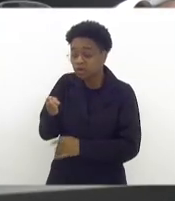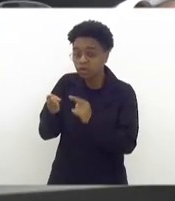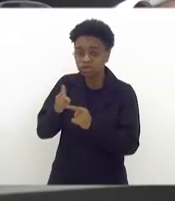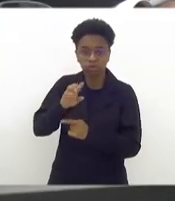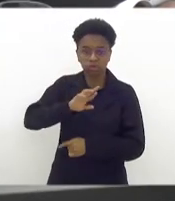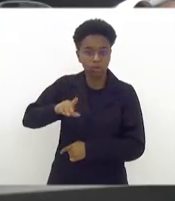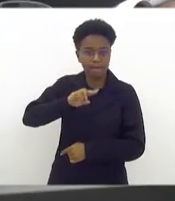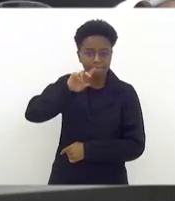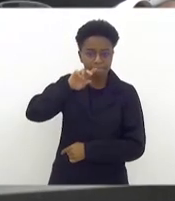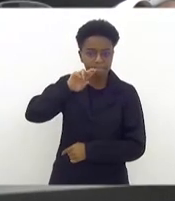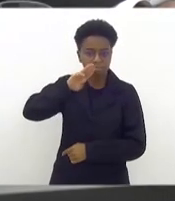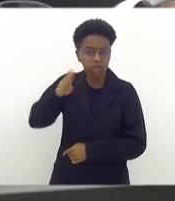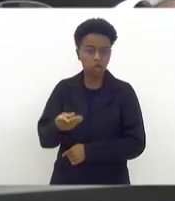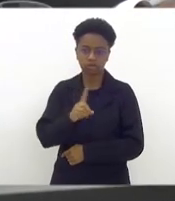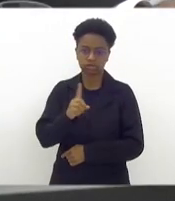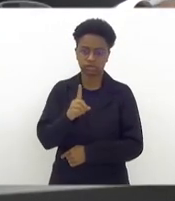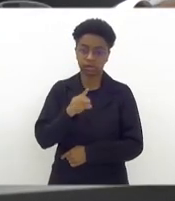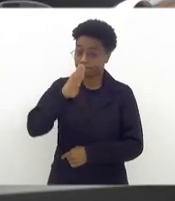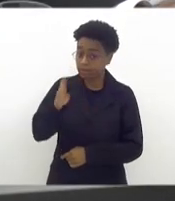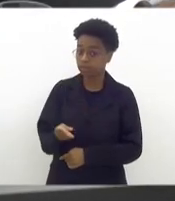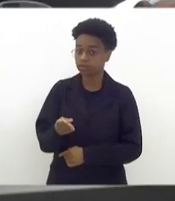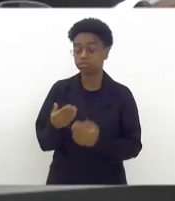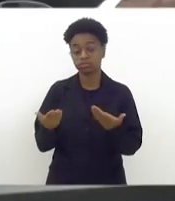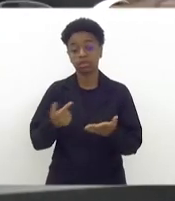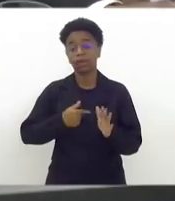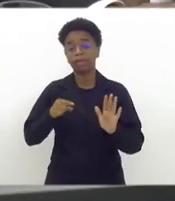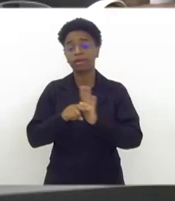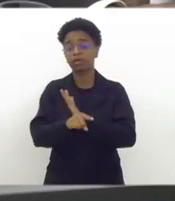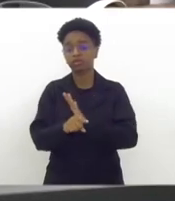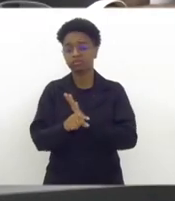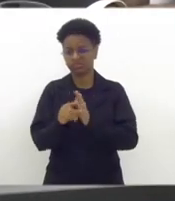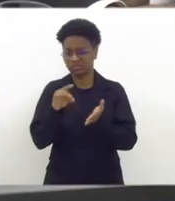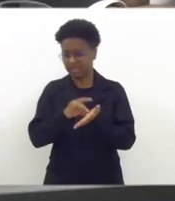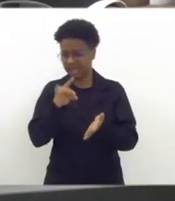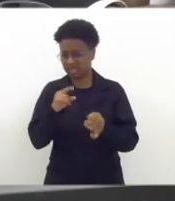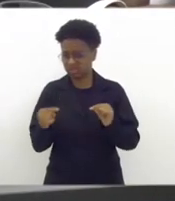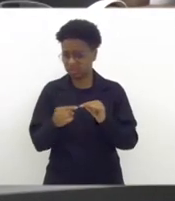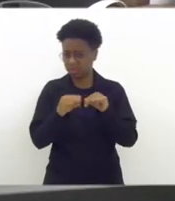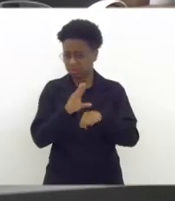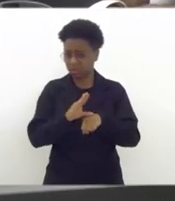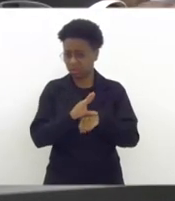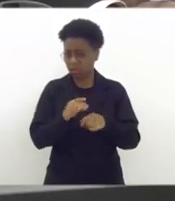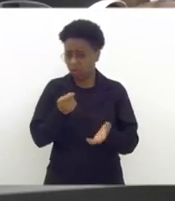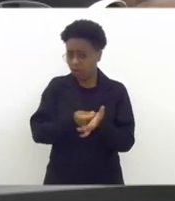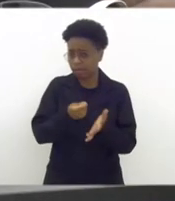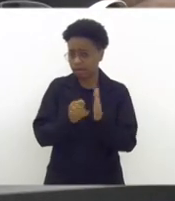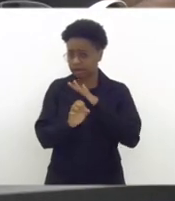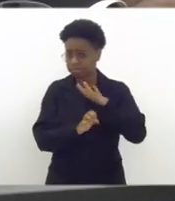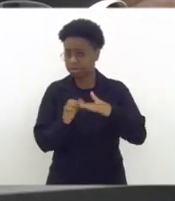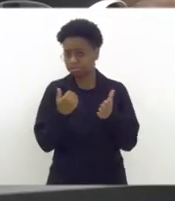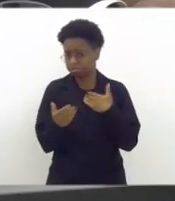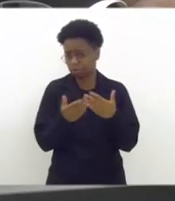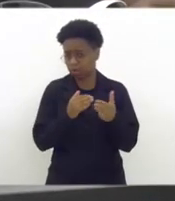falando de bilhões de sacolas. Eu pergunto qual é a constitucionalidade de obrigar, por exemplo, uma empresa